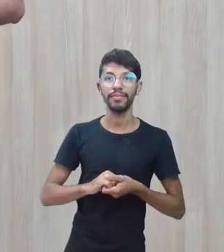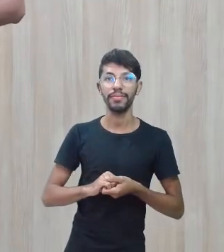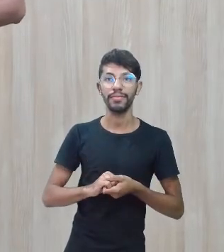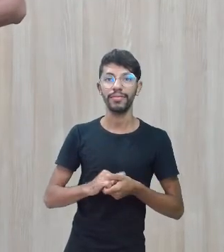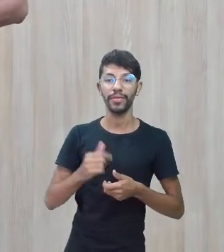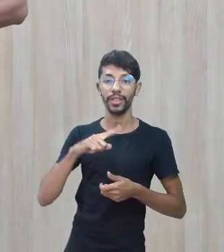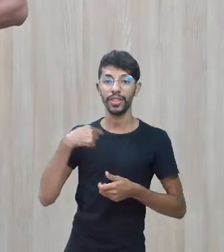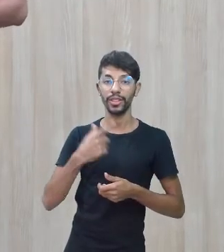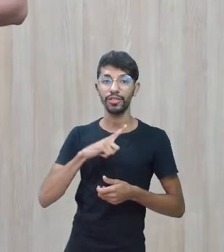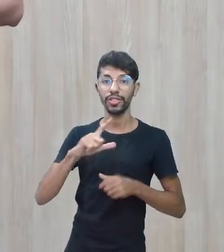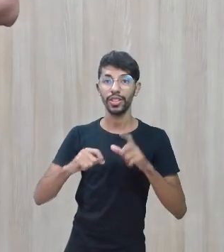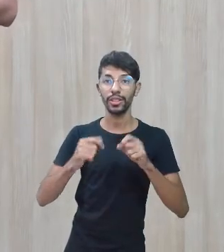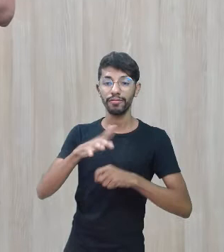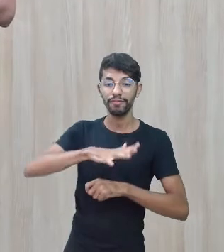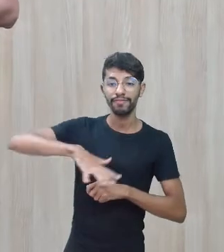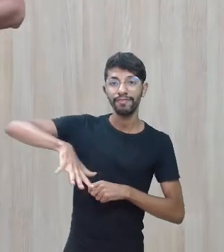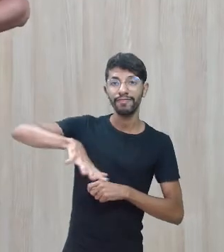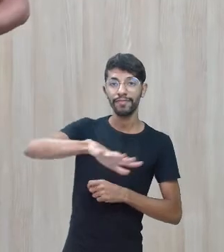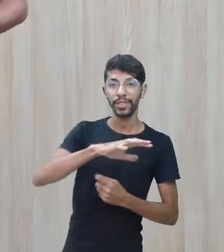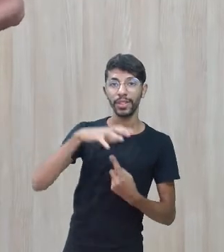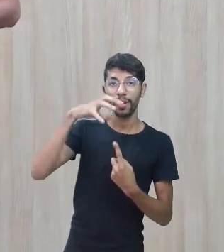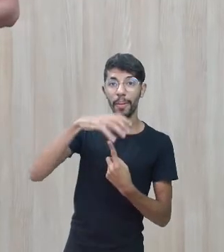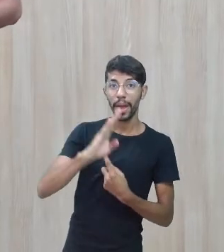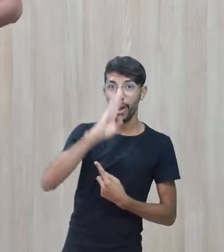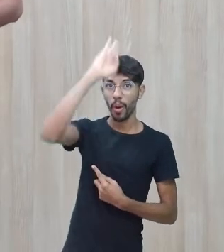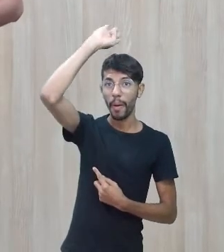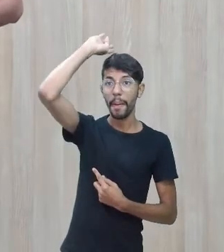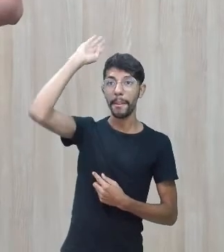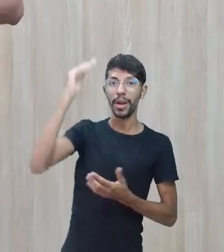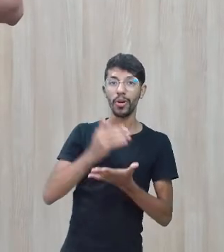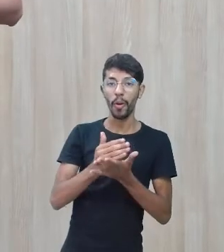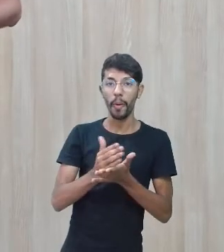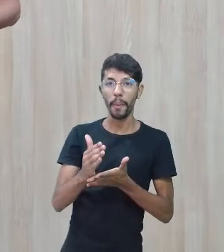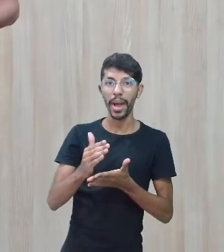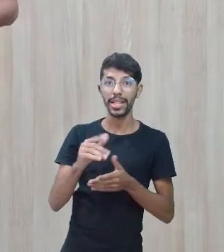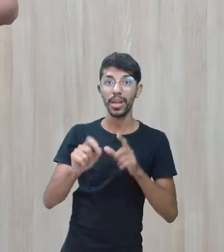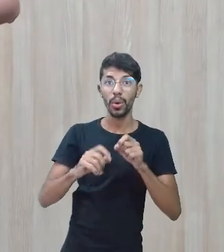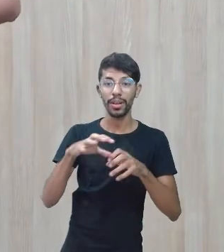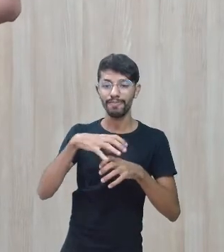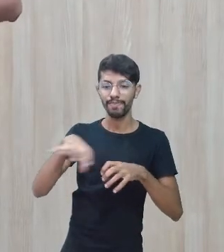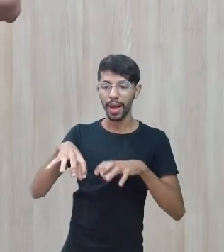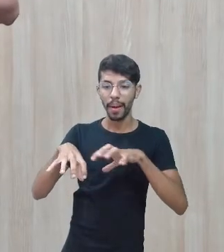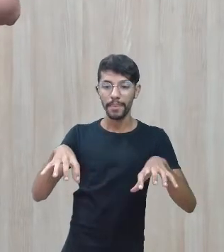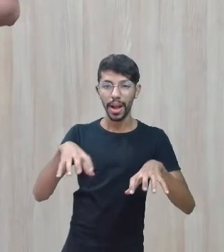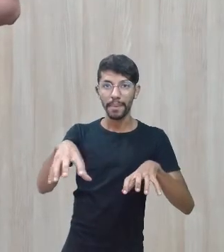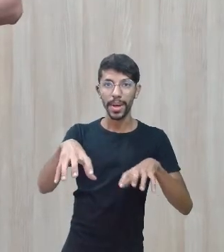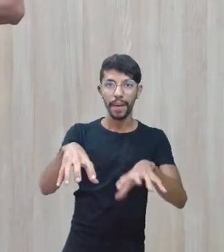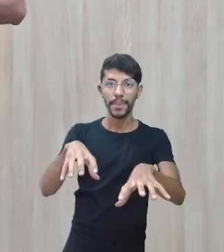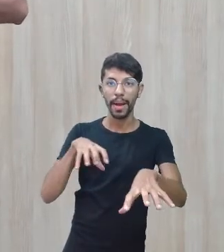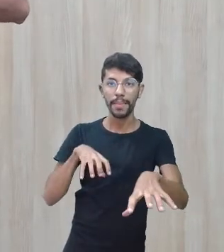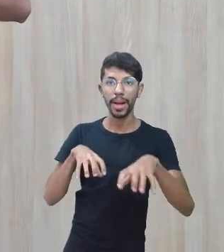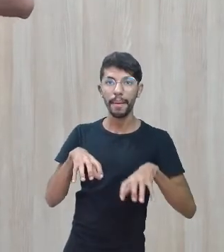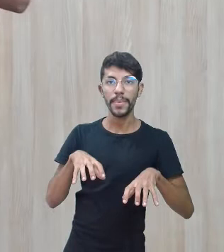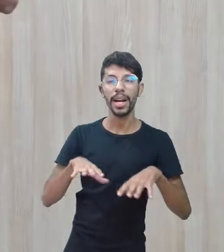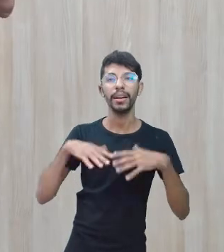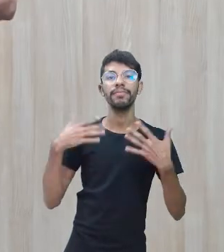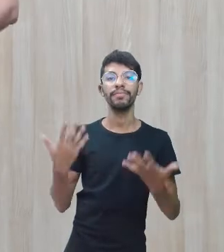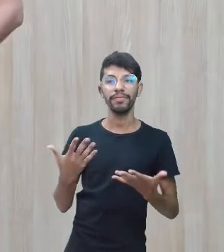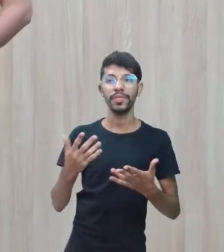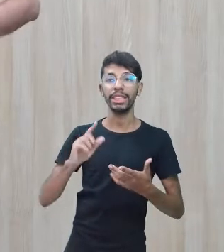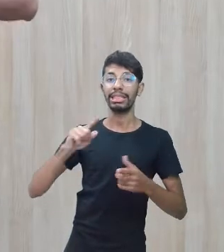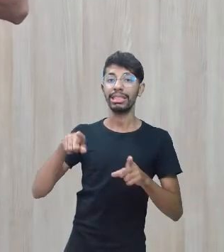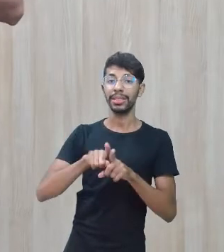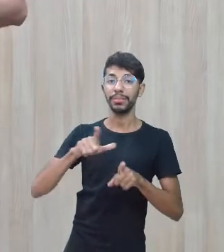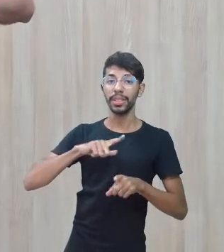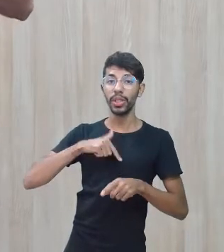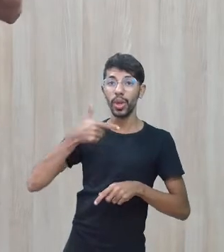o território do Império Romano, ele começa a ser dividido todo, pelo menos no Ocidente, a partir de Roma, e nós vamos ter um outro